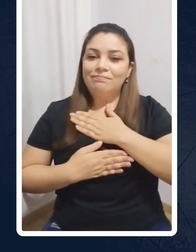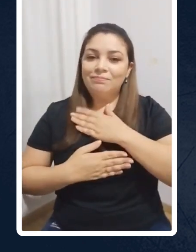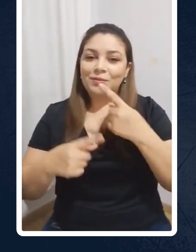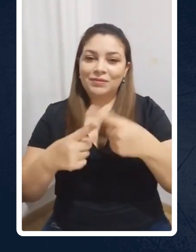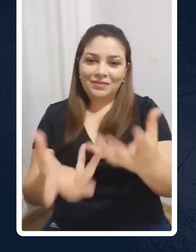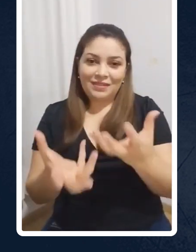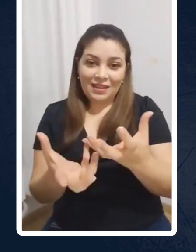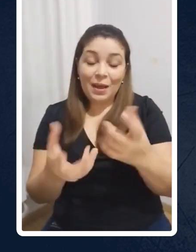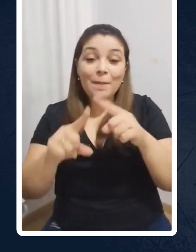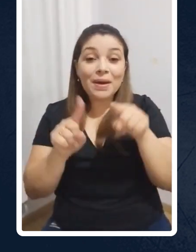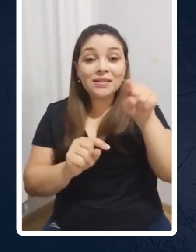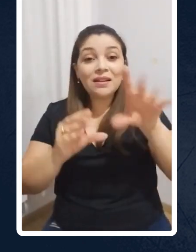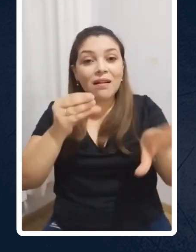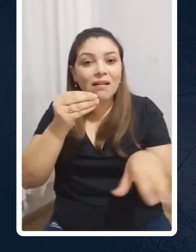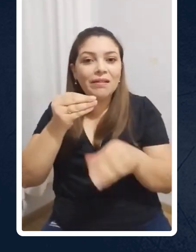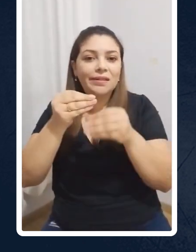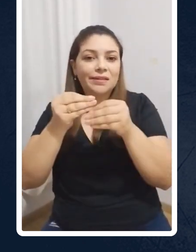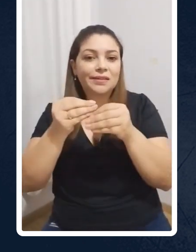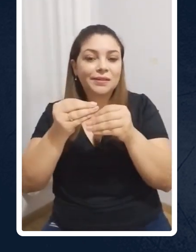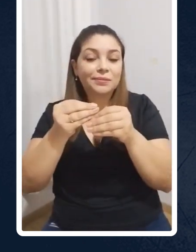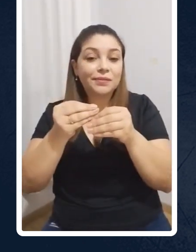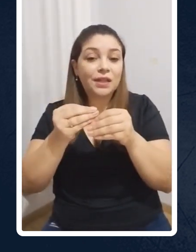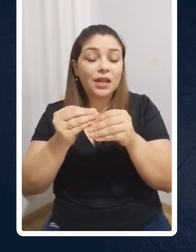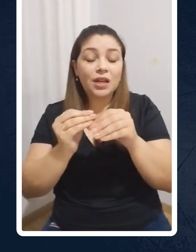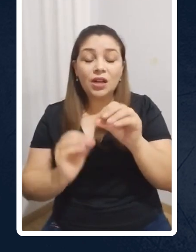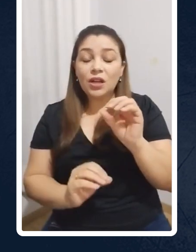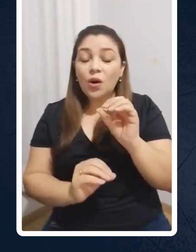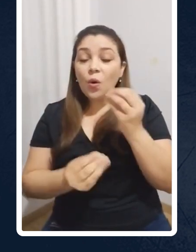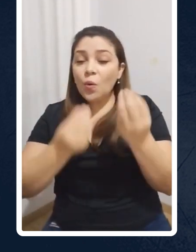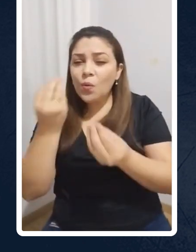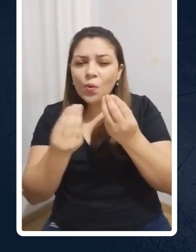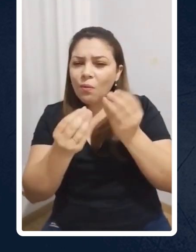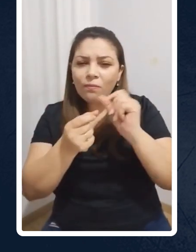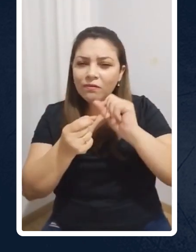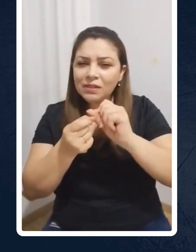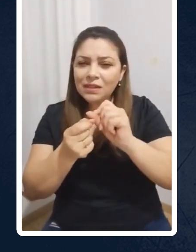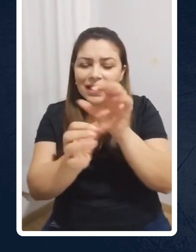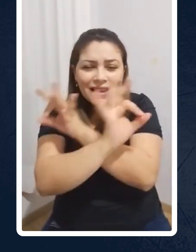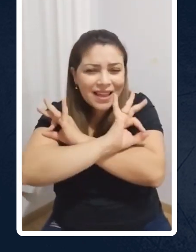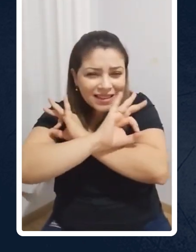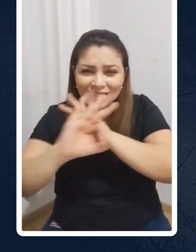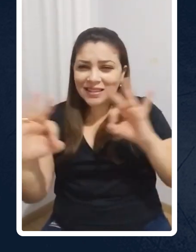mas a única maneira de fazer um excelente trabalho, olha só,